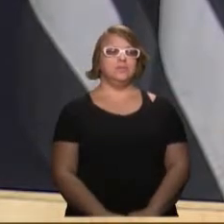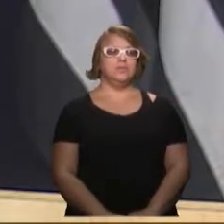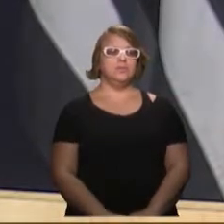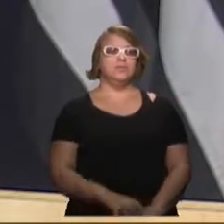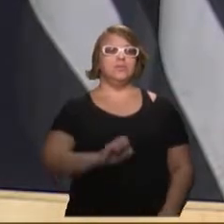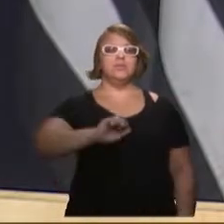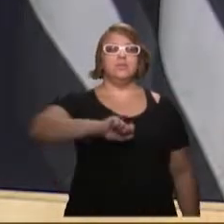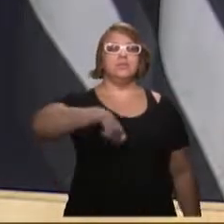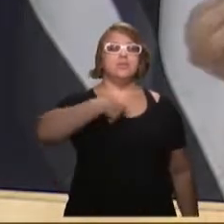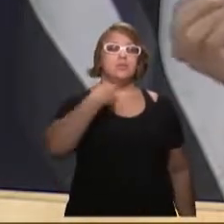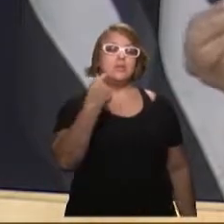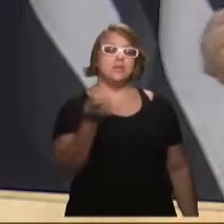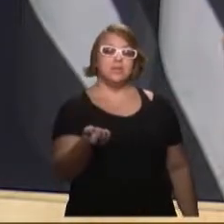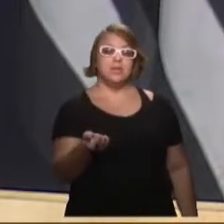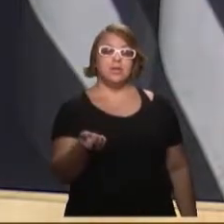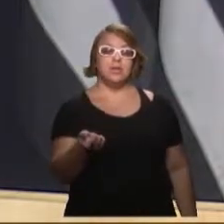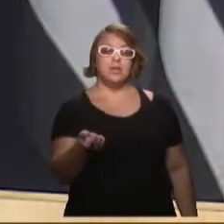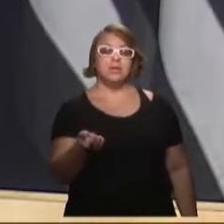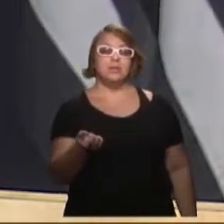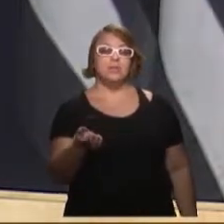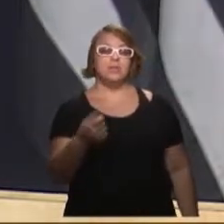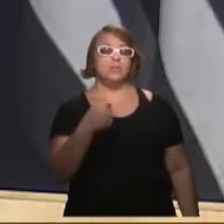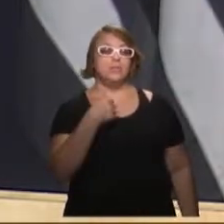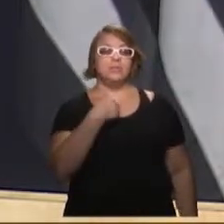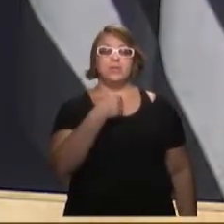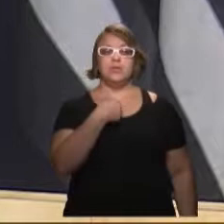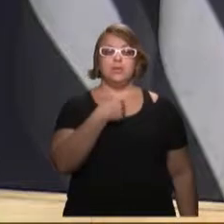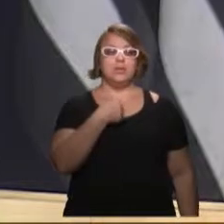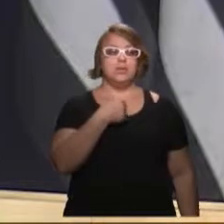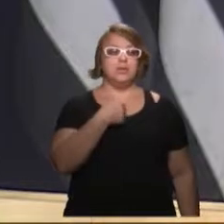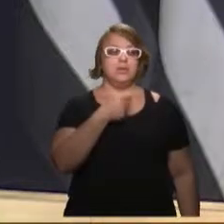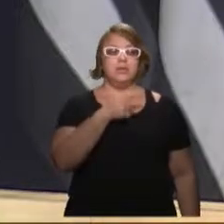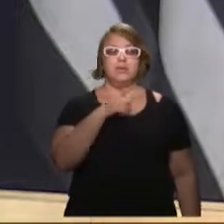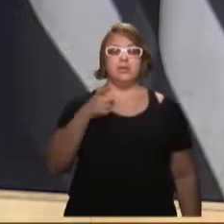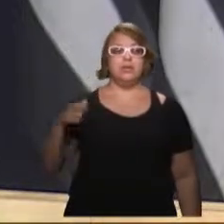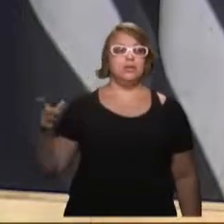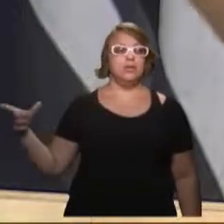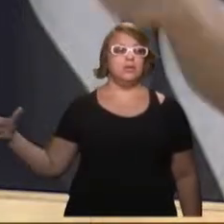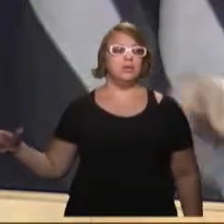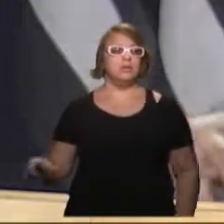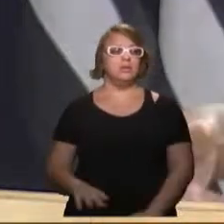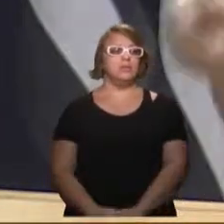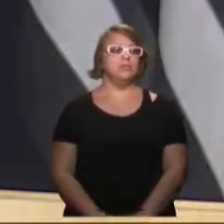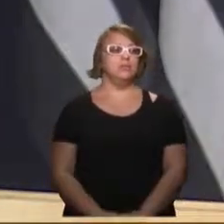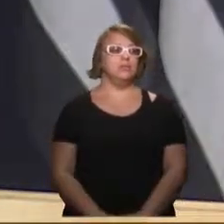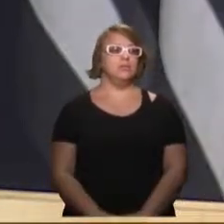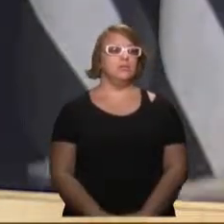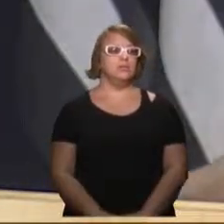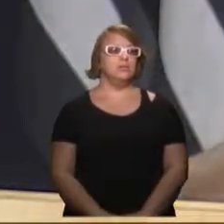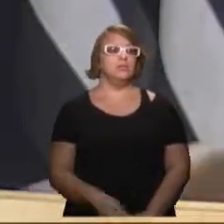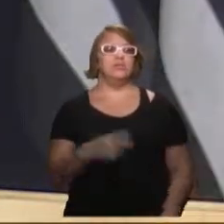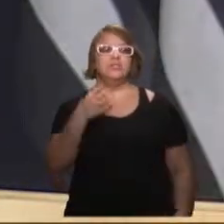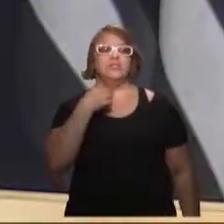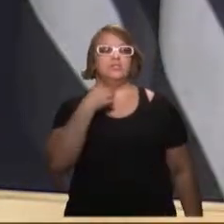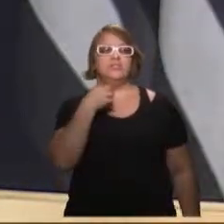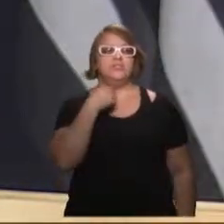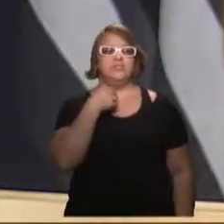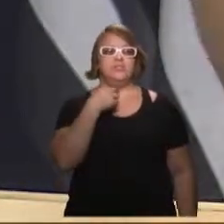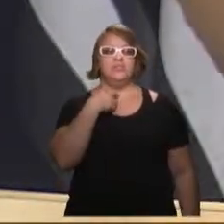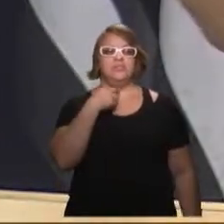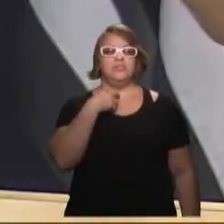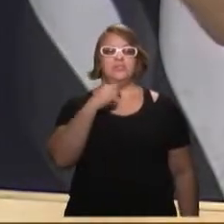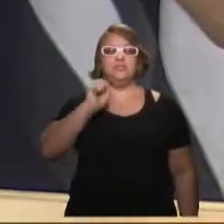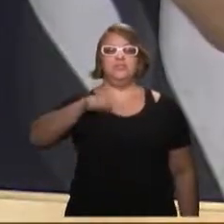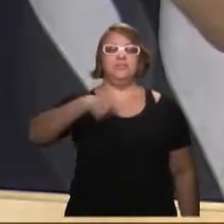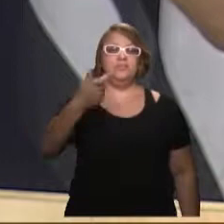dar uma coisa que eu não tenho na mão. Eu dou esse celular porque nem meu não é, não posso dar. Eu posso dar meu óculos,